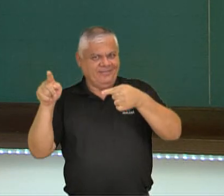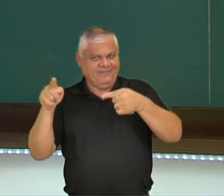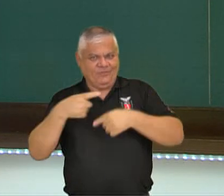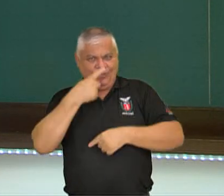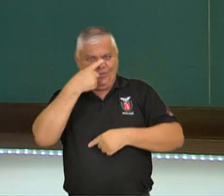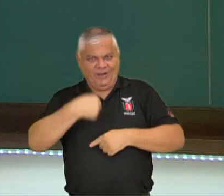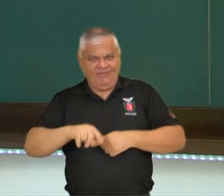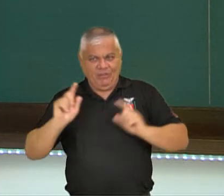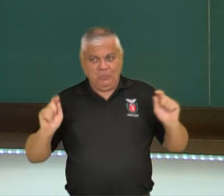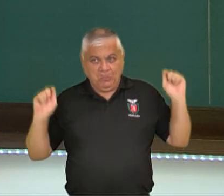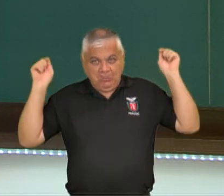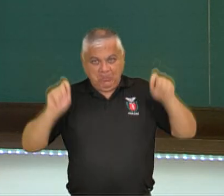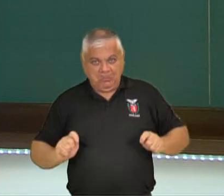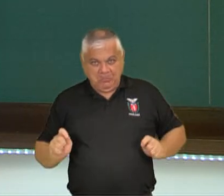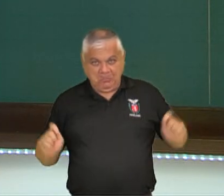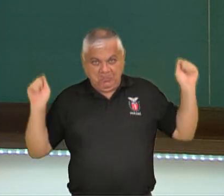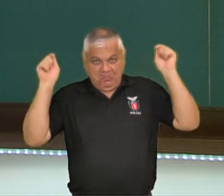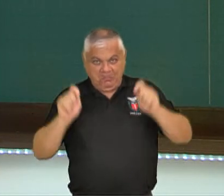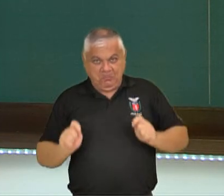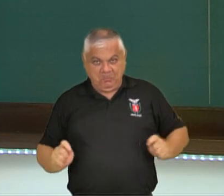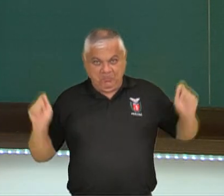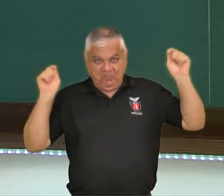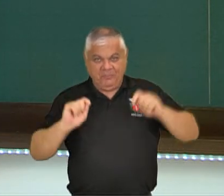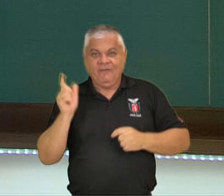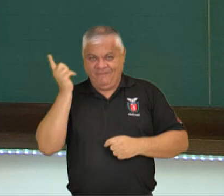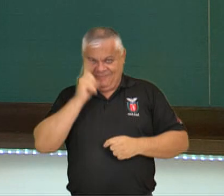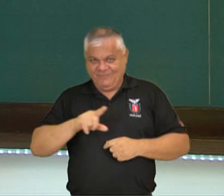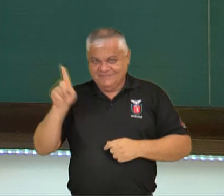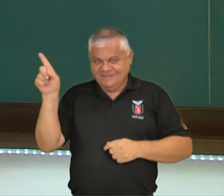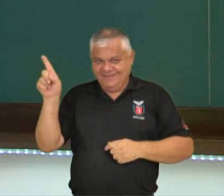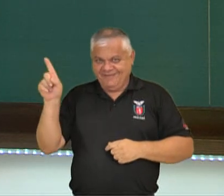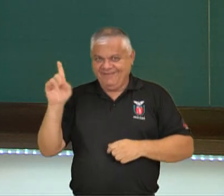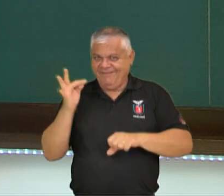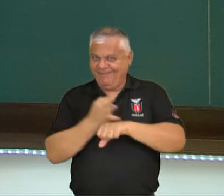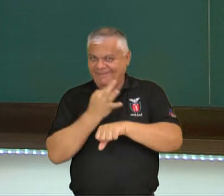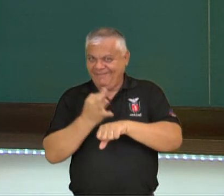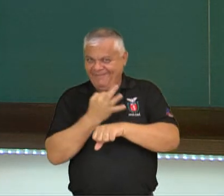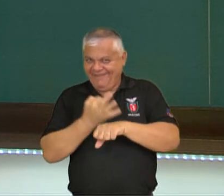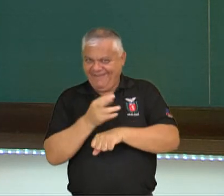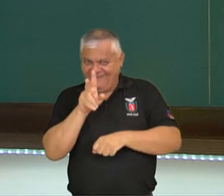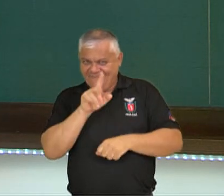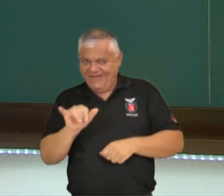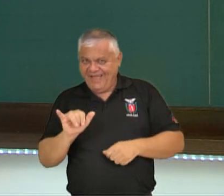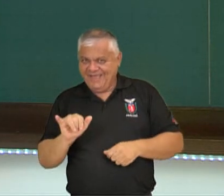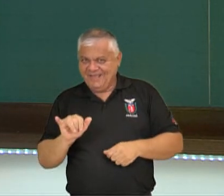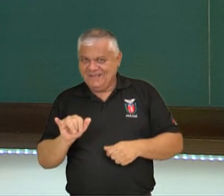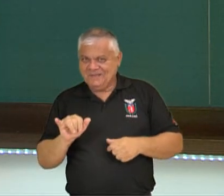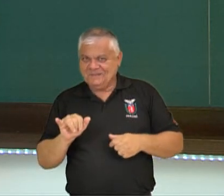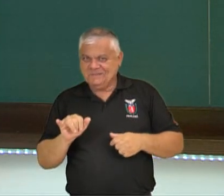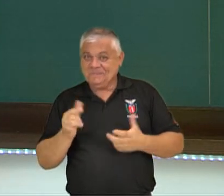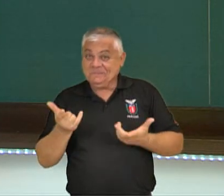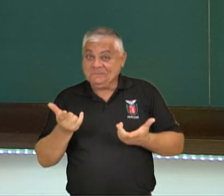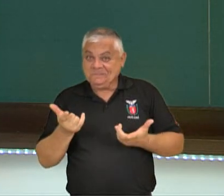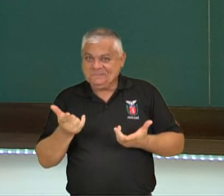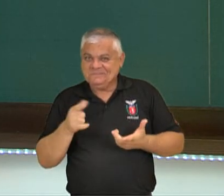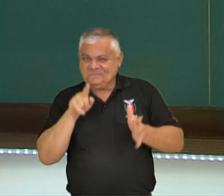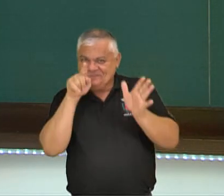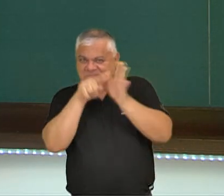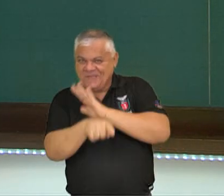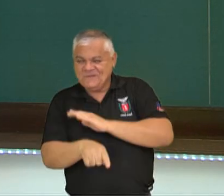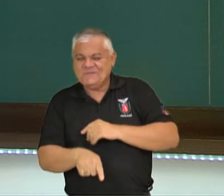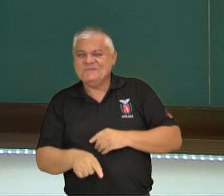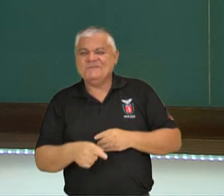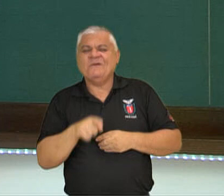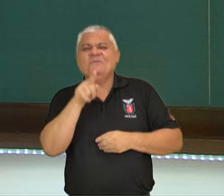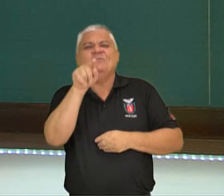corpo resistente, né? Será que ele vai resistir ao exercício que ele está se propondo a fazer, né? Então eu pergunto para